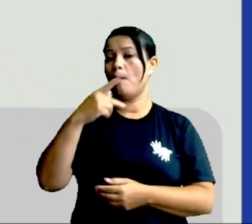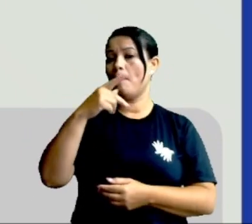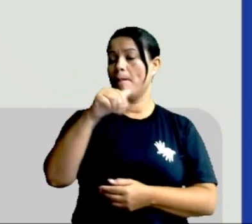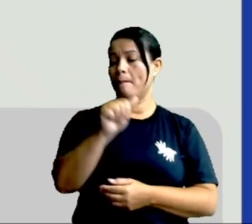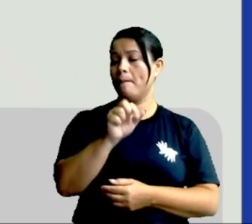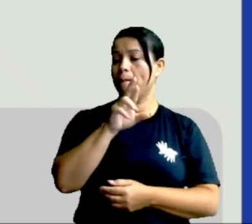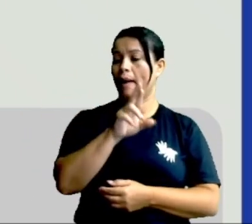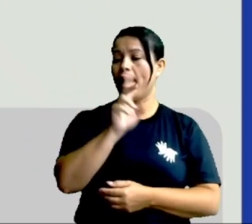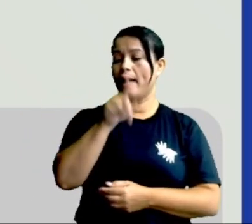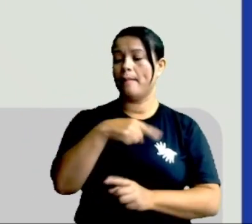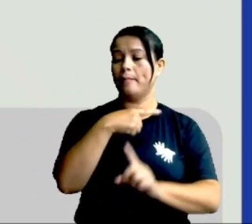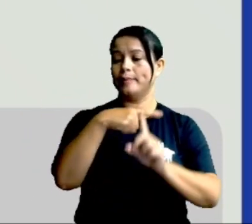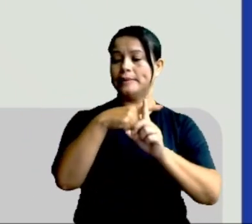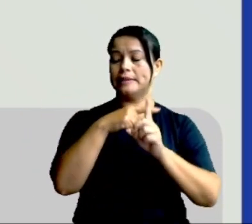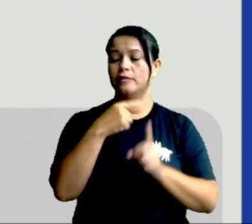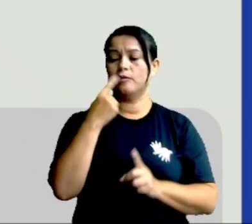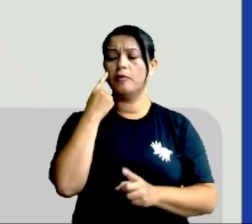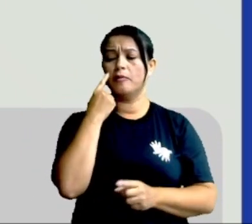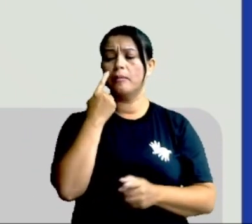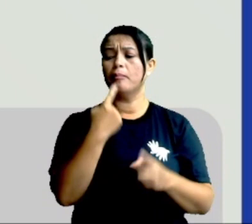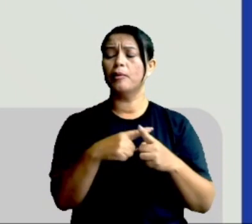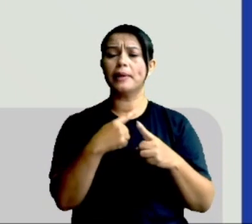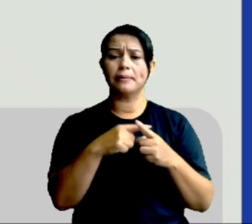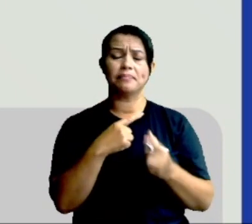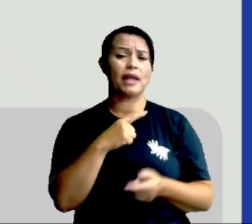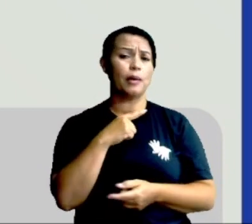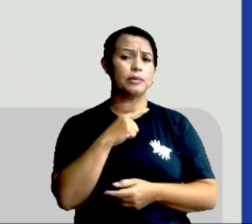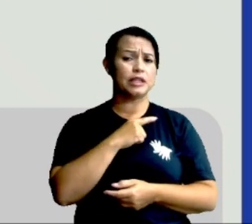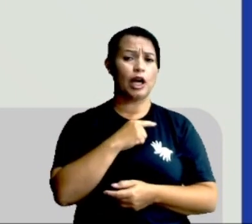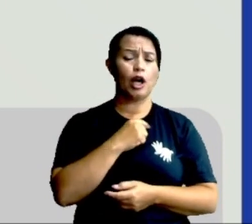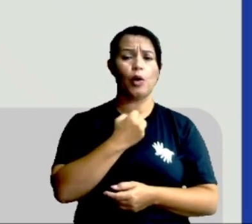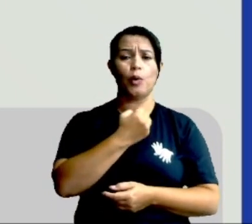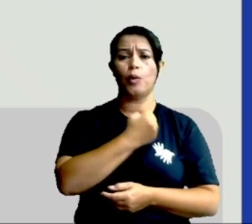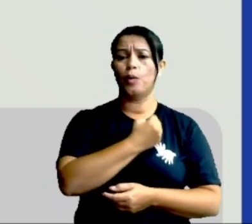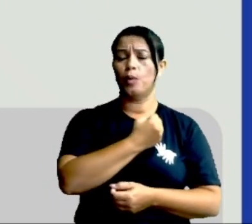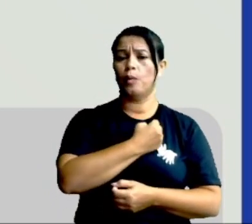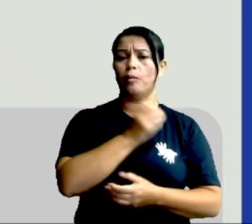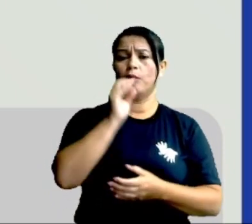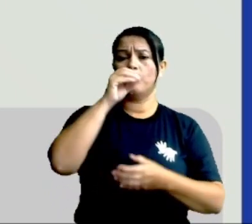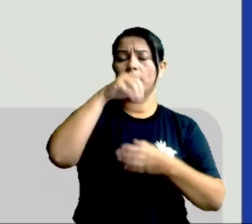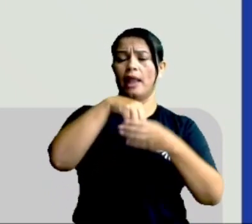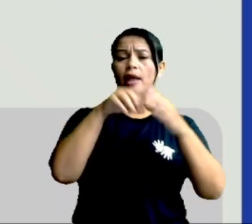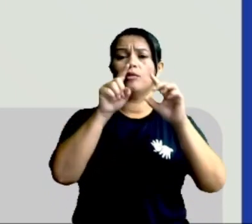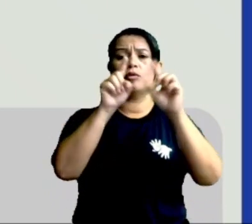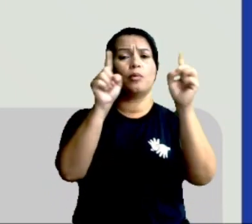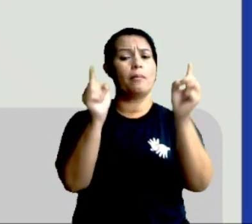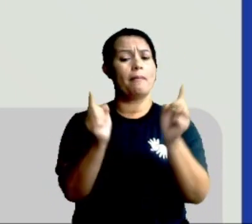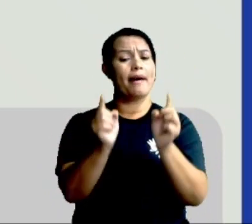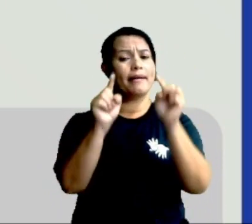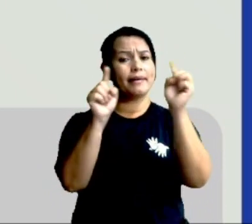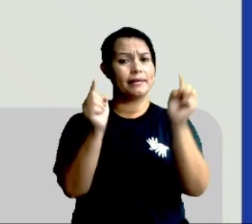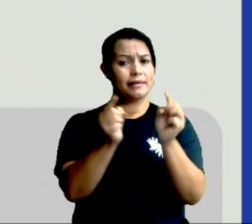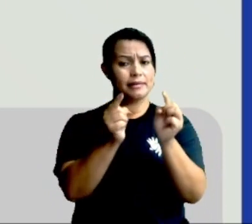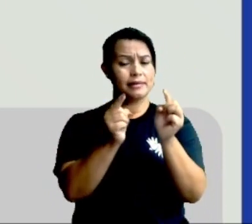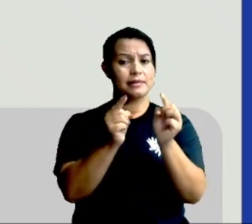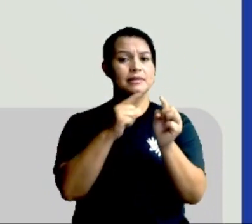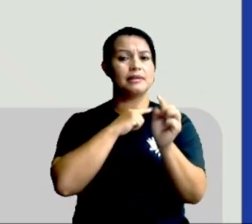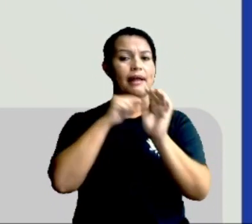Então, vamos lá. Por quê? Eu tenho um número dentro de um parêntese e esse meu número ele está o